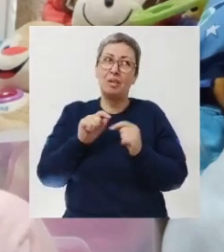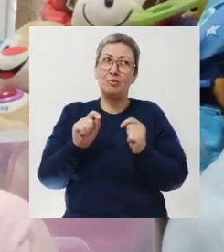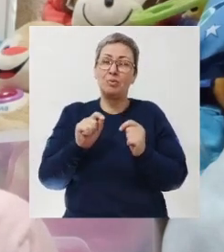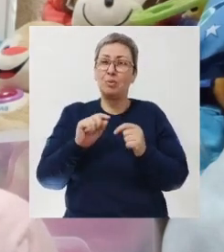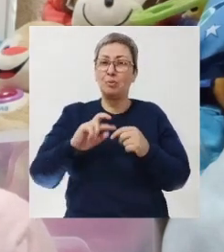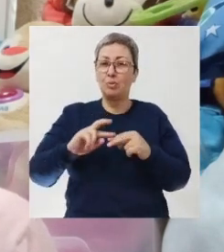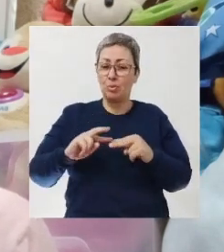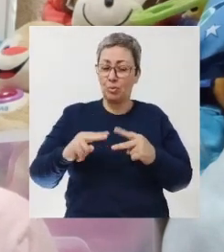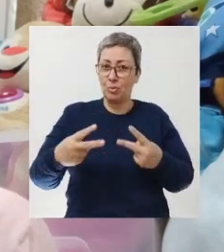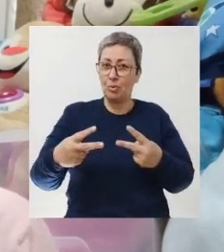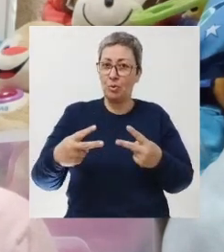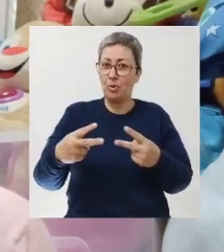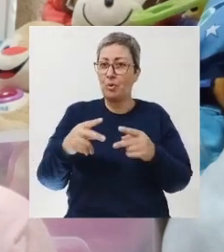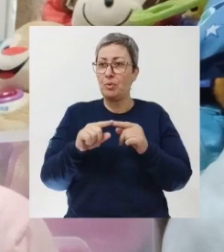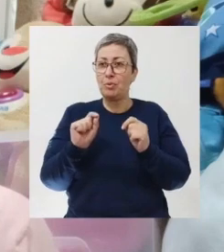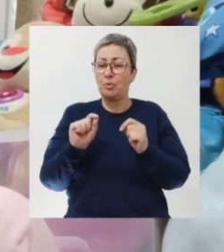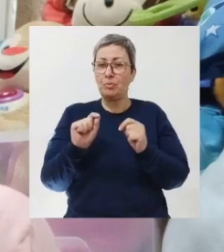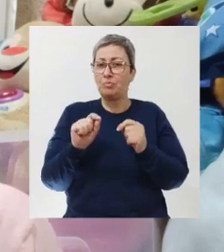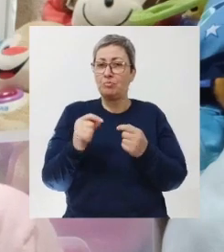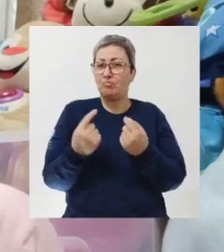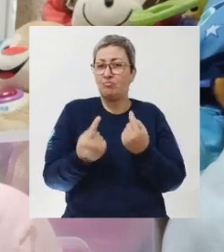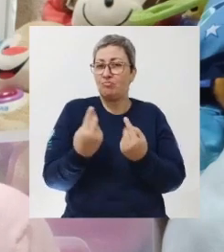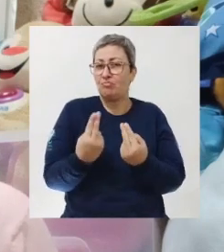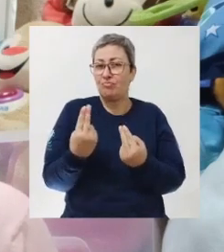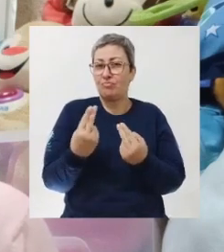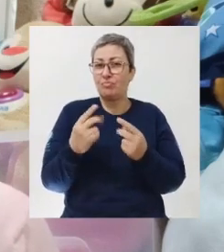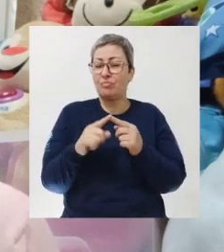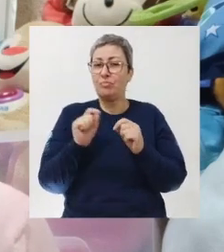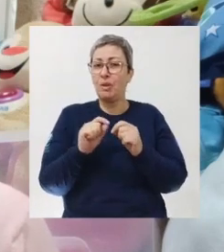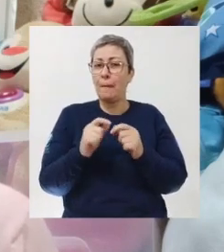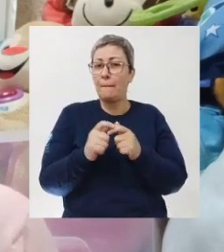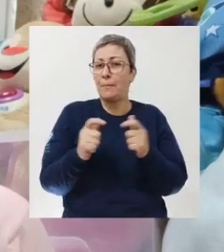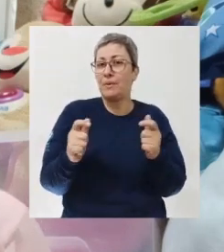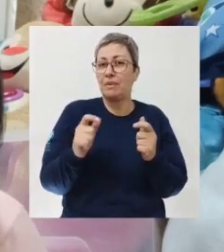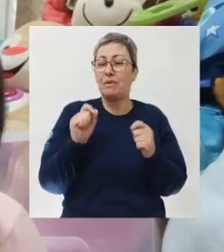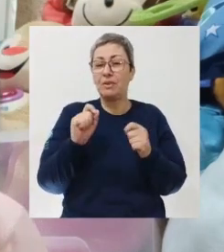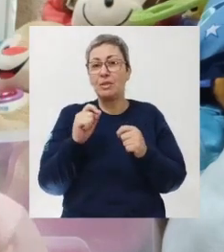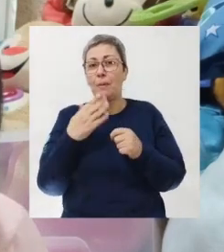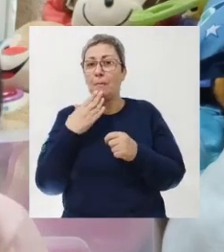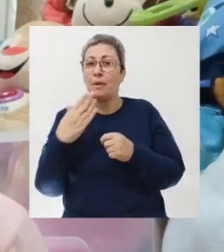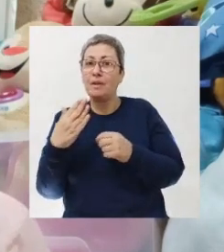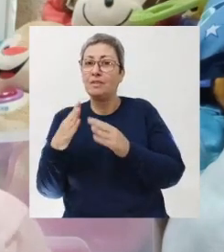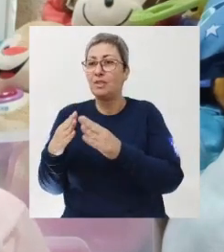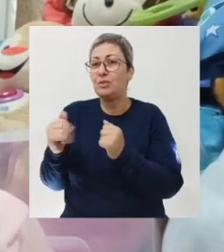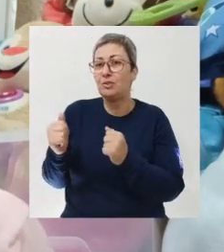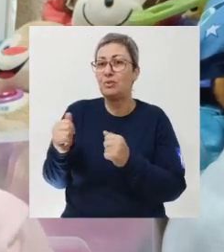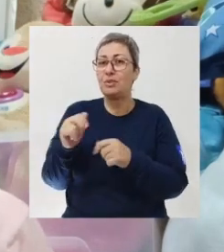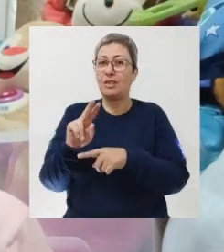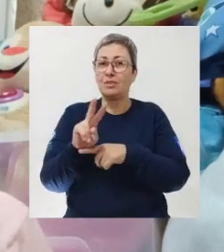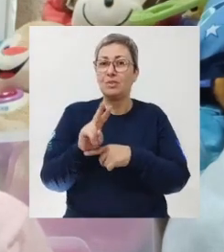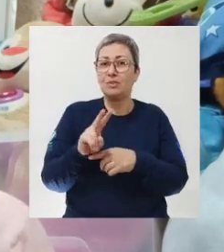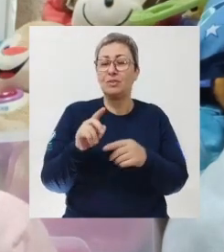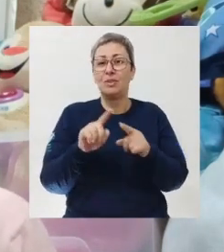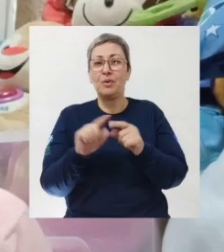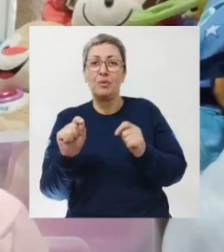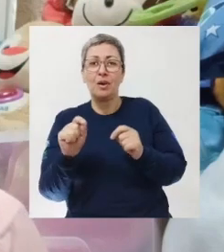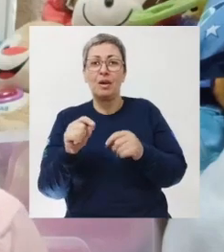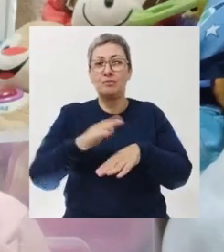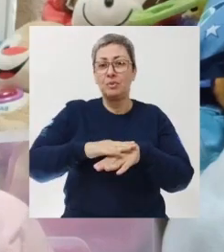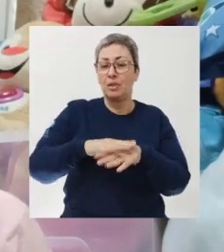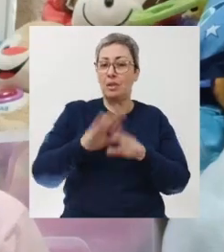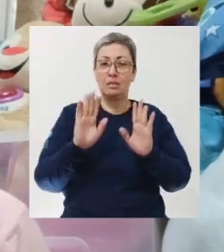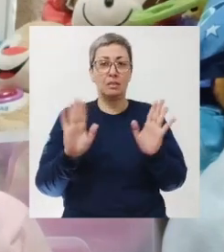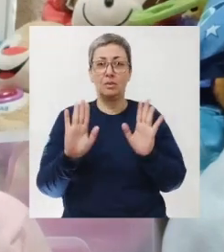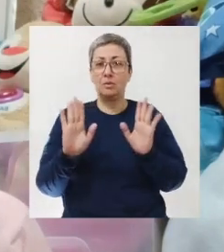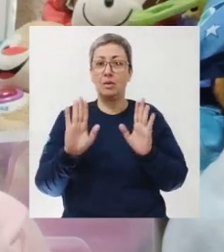né? Algo que não dá para você transferir como você, a maioria das vezes a gente acaba fazendo, pede ajuda para isso, faz aquilo